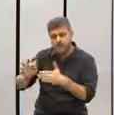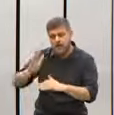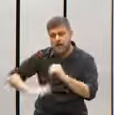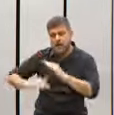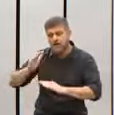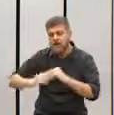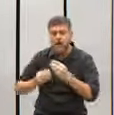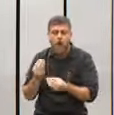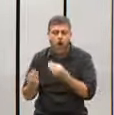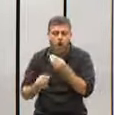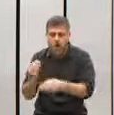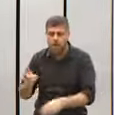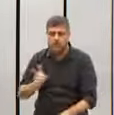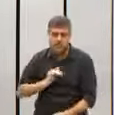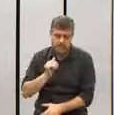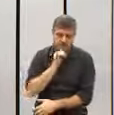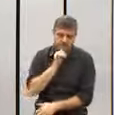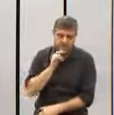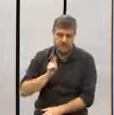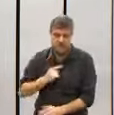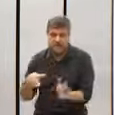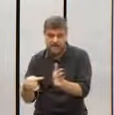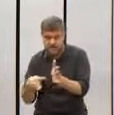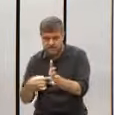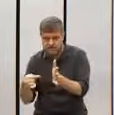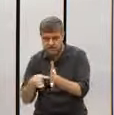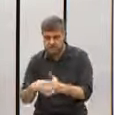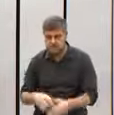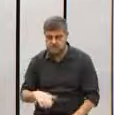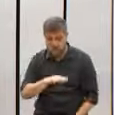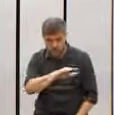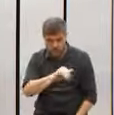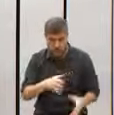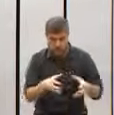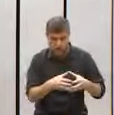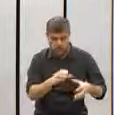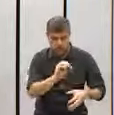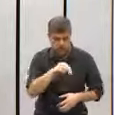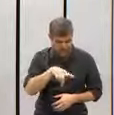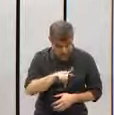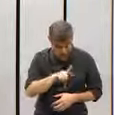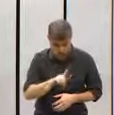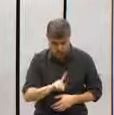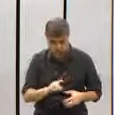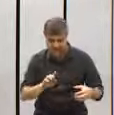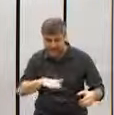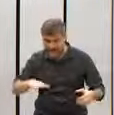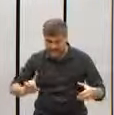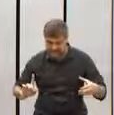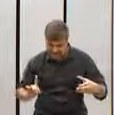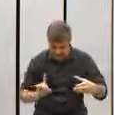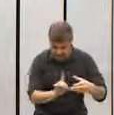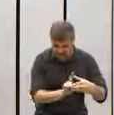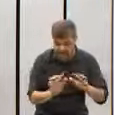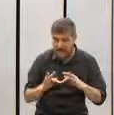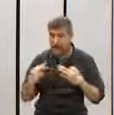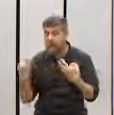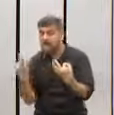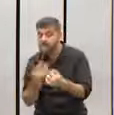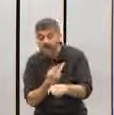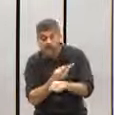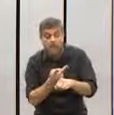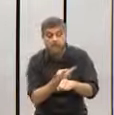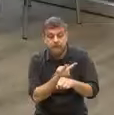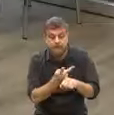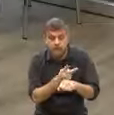alguma forma, por exemplo, quando há alguma denúncia, indicando alguma ONG que aquela criança pode ser encaminhada, para aquela família possa